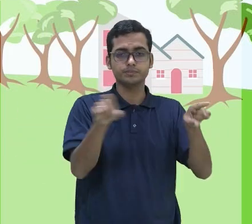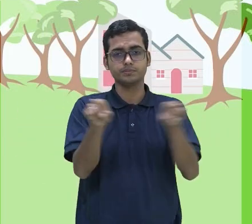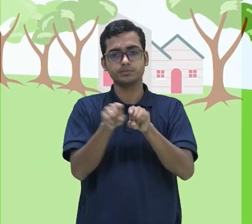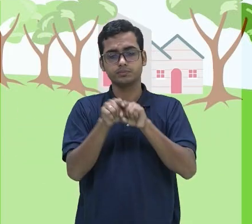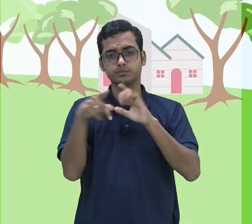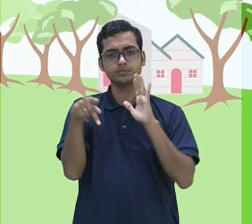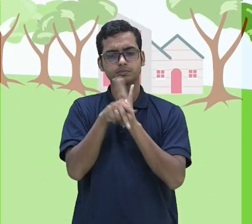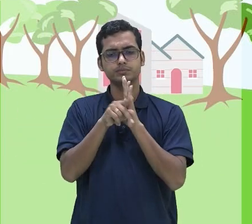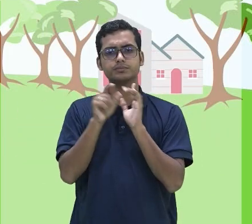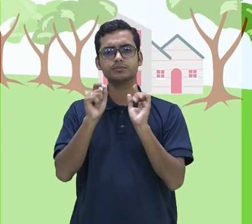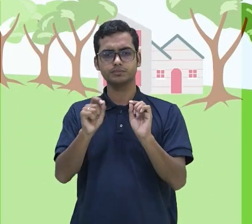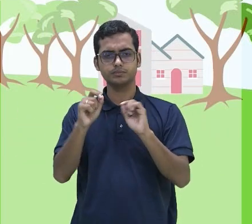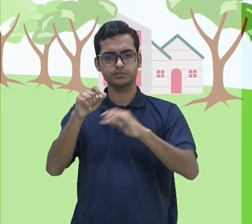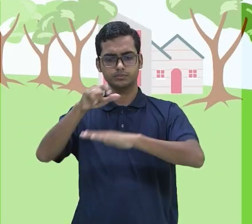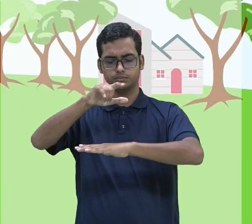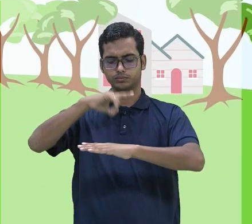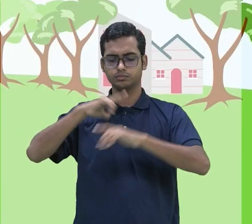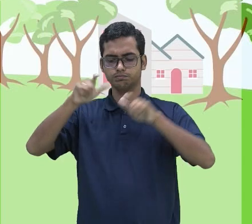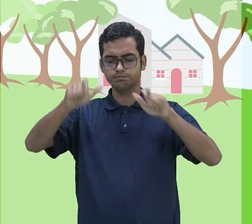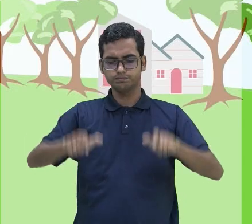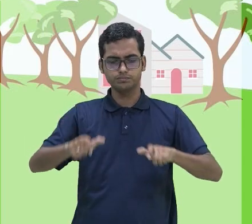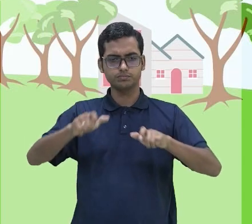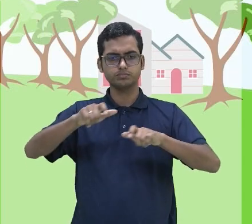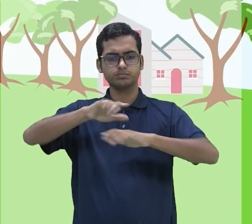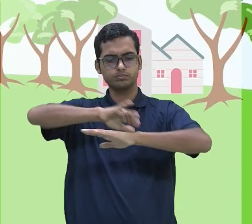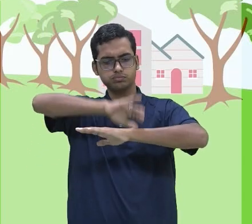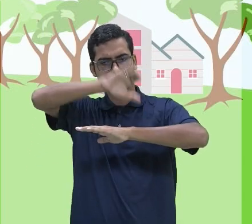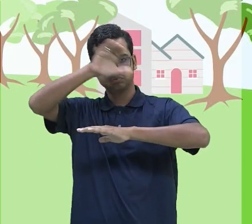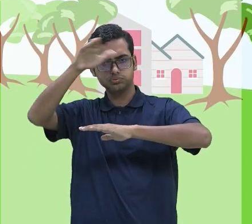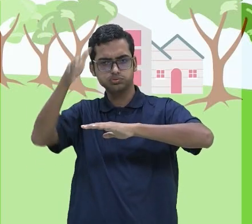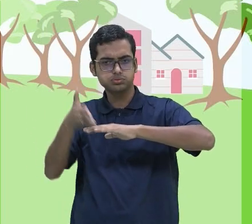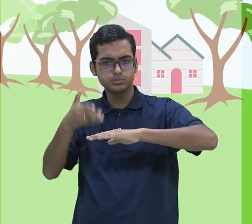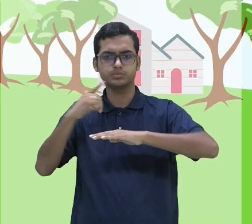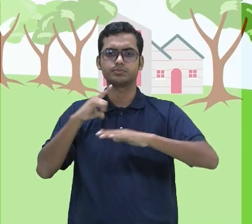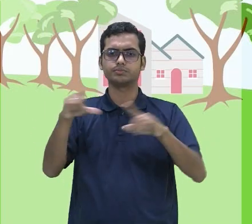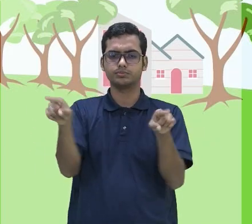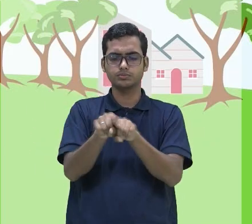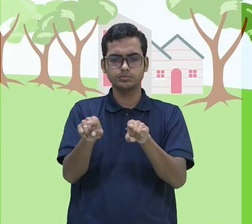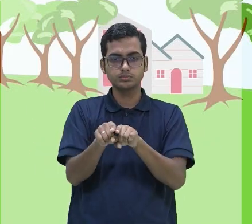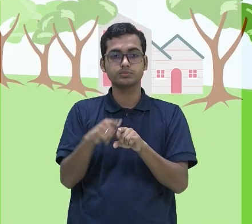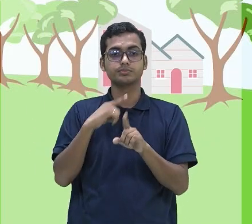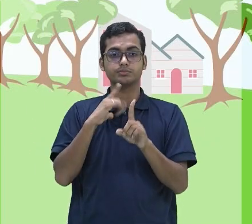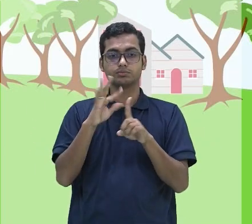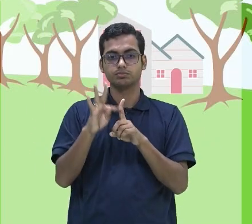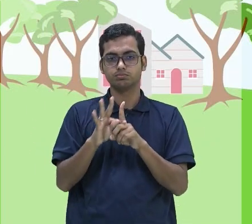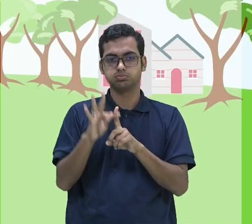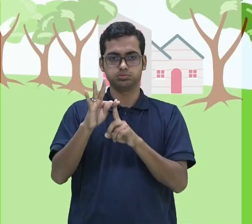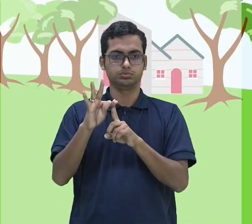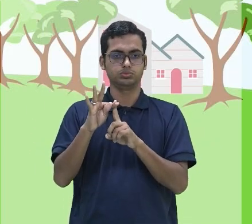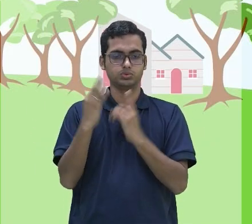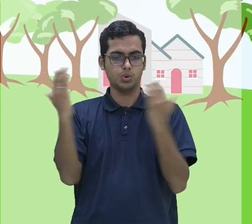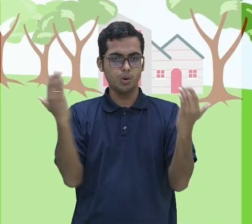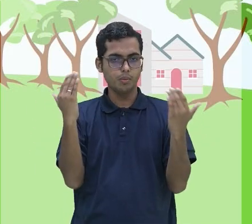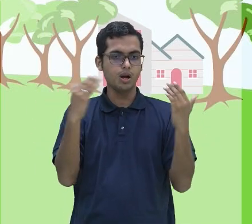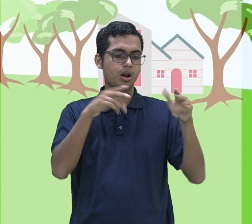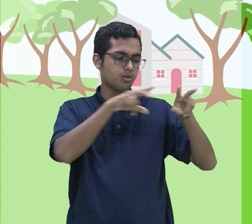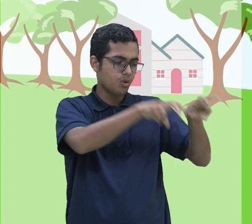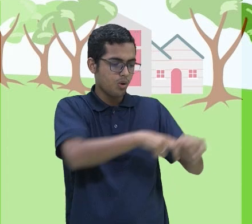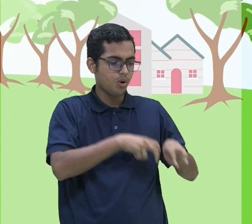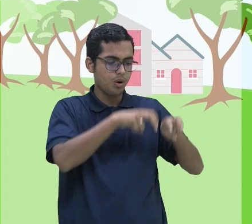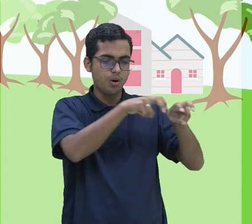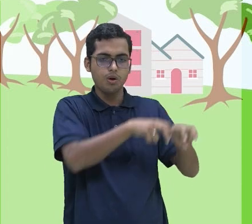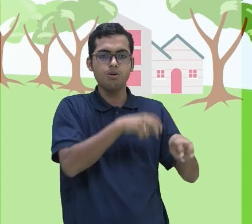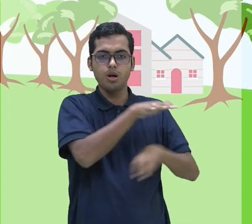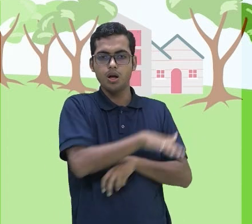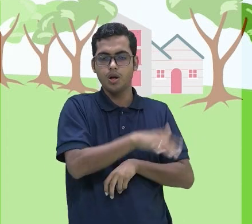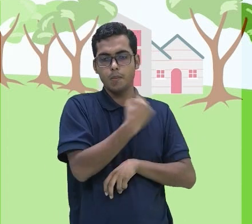né, dentro de áreas urbanas com temperaturas mais elevadas do que as áreas rurais ao redor. E